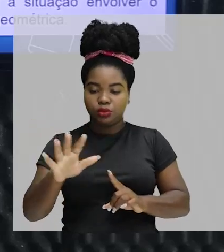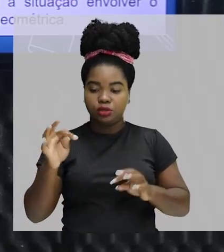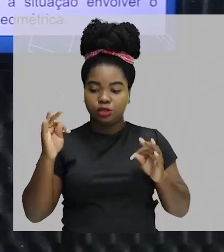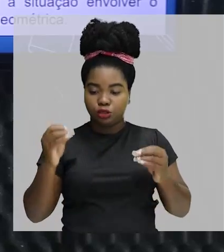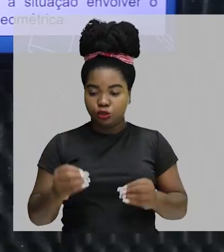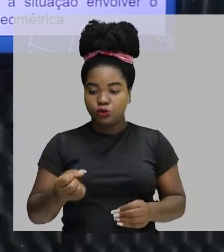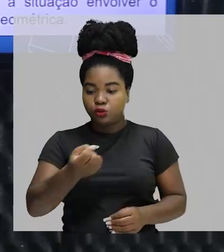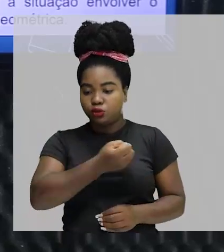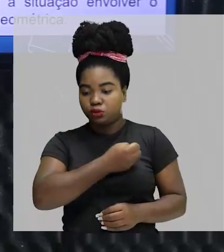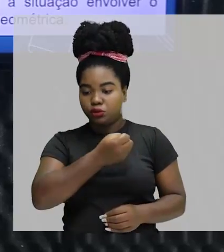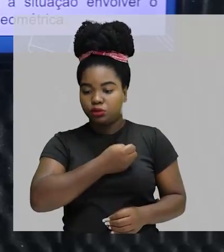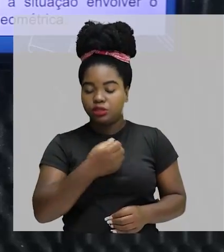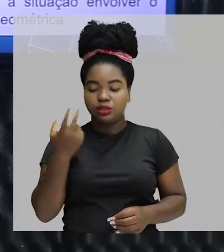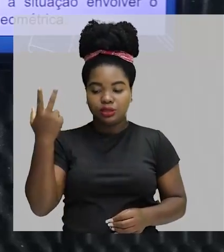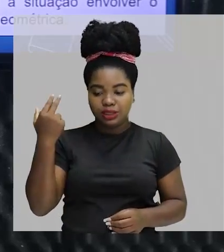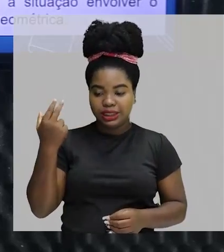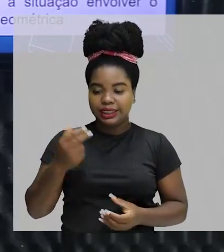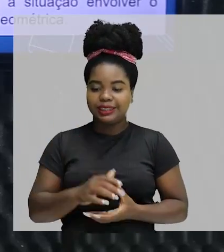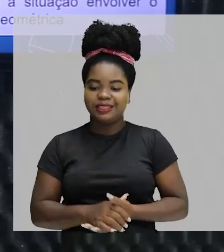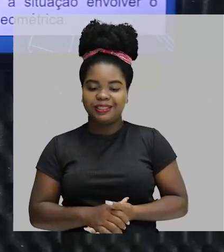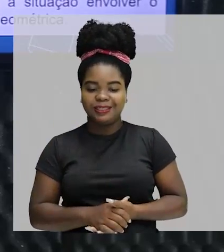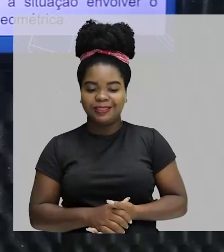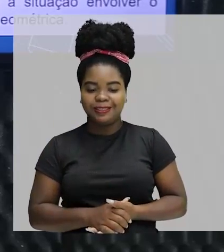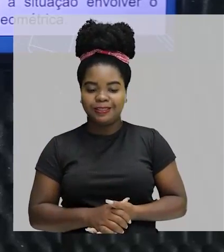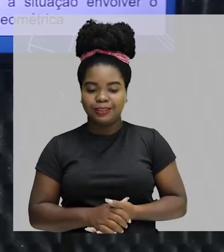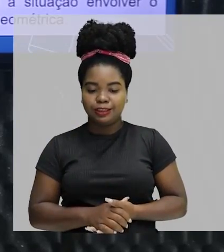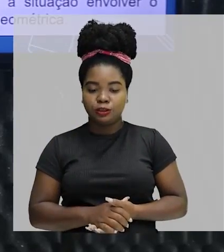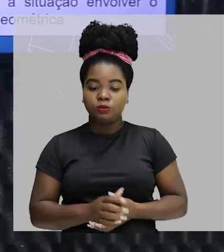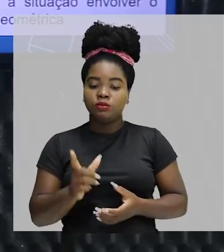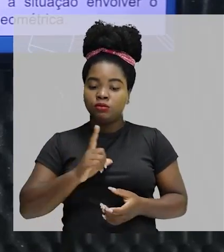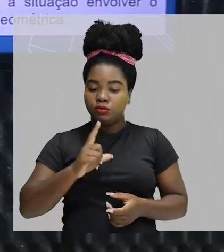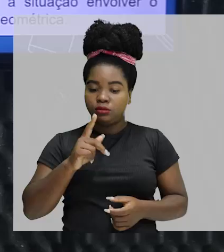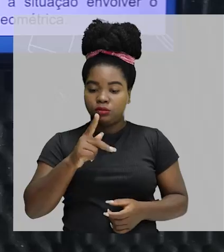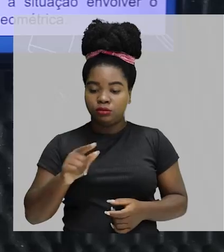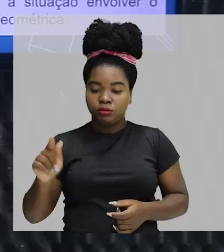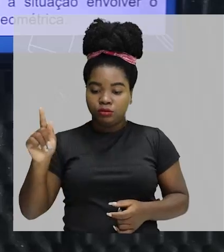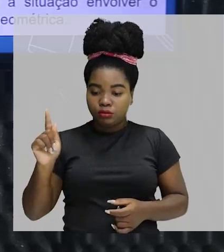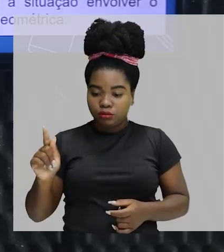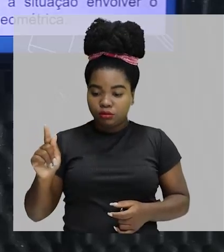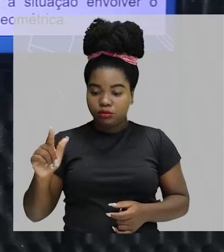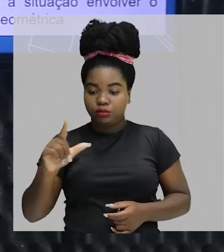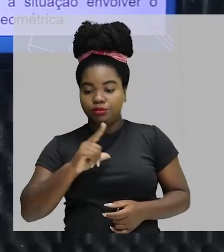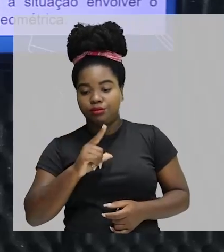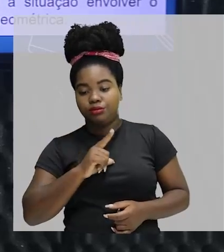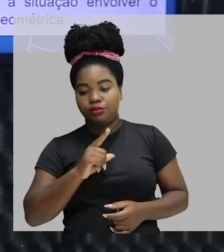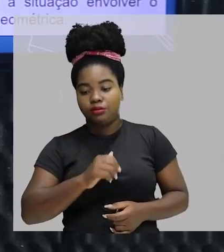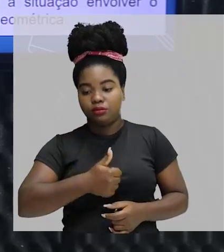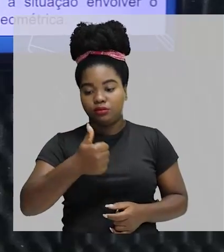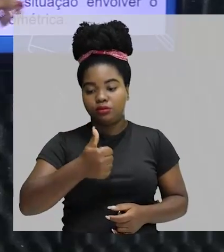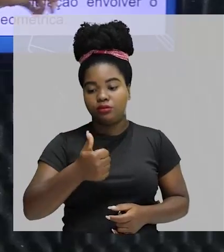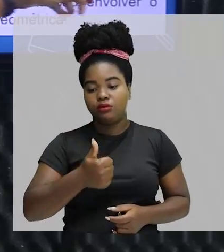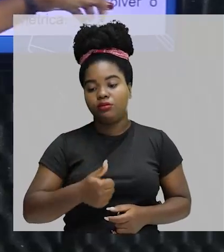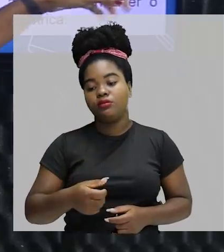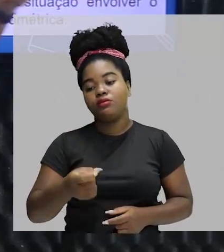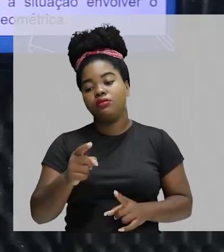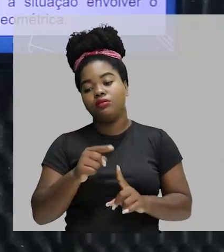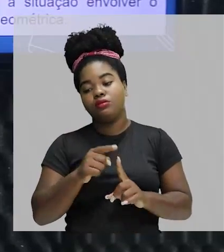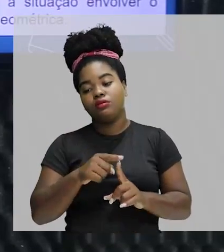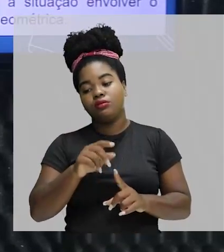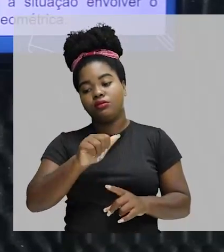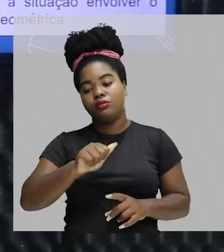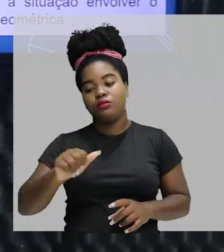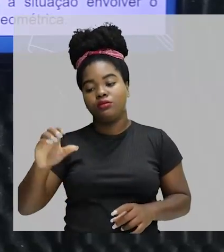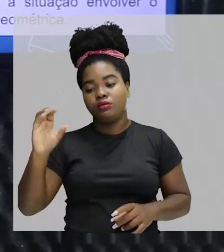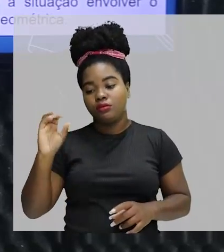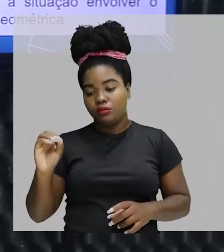N natural, uma vez que estamos considerando a PG, né, uma PG que tem como primeiro termo o A0,